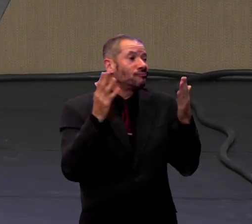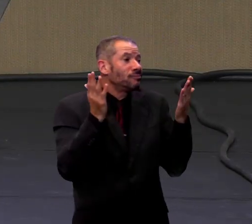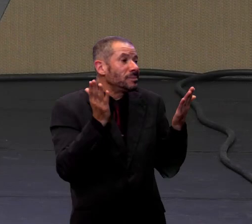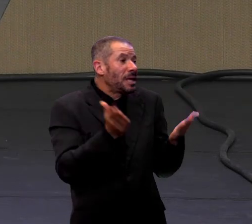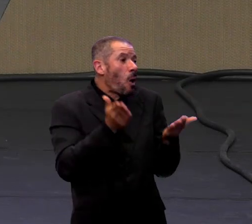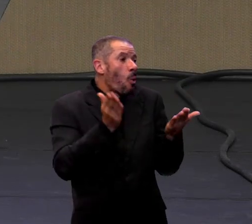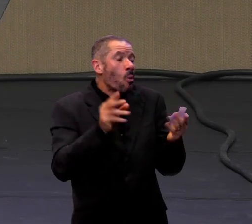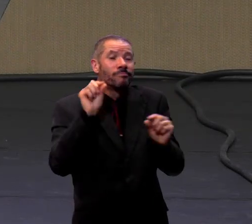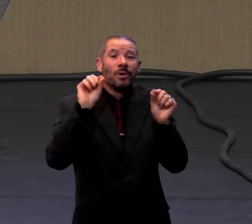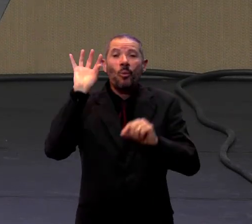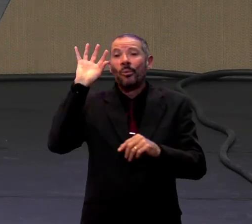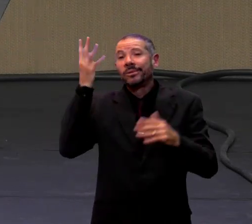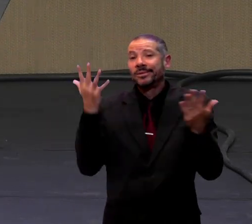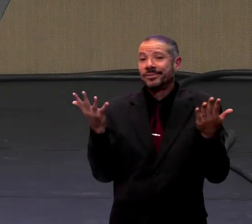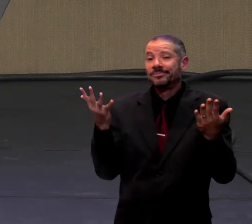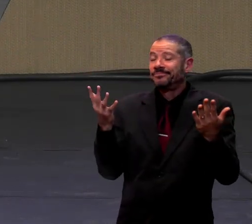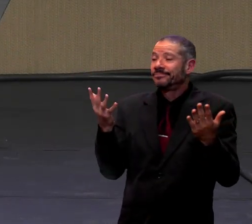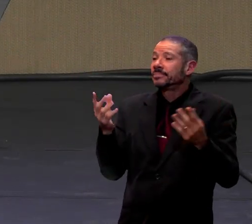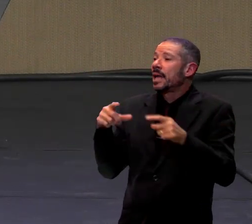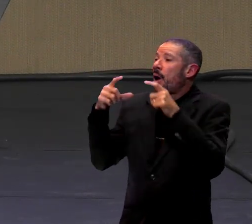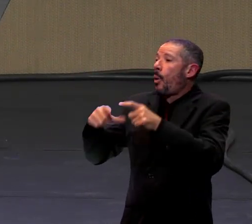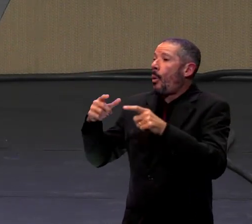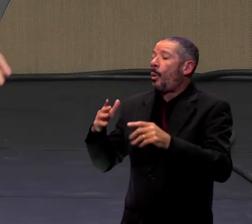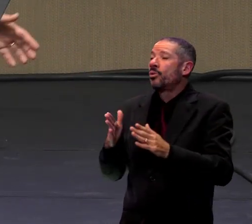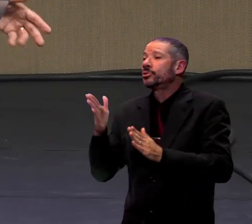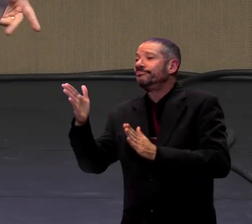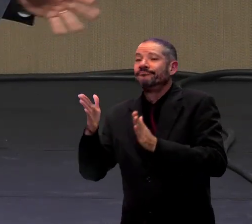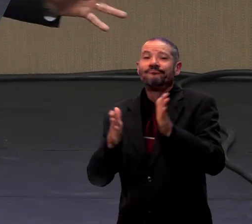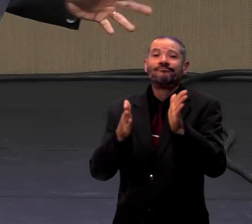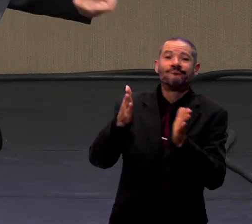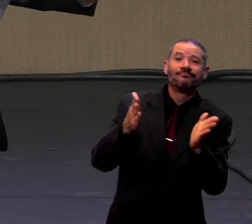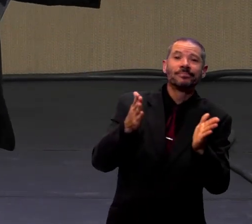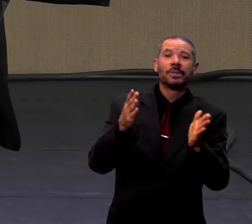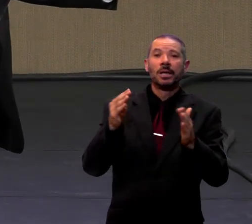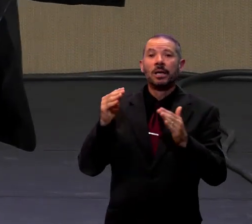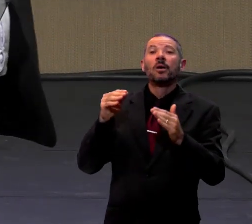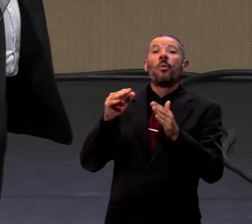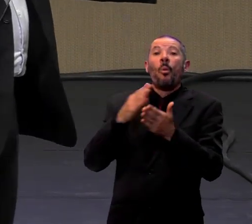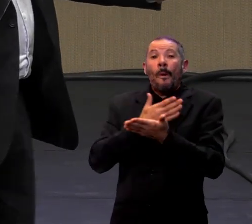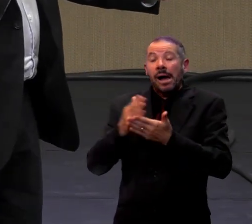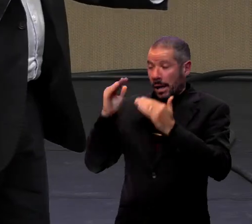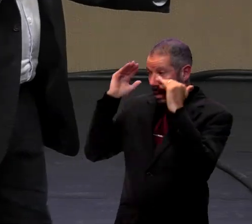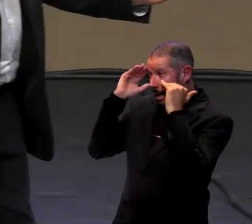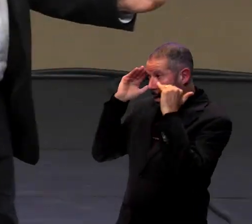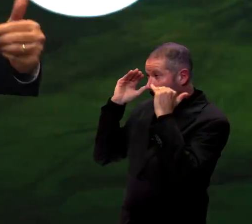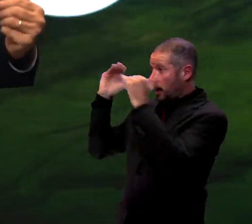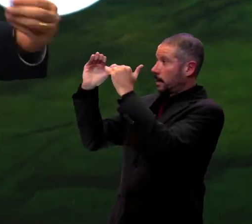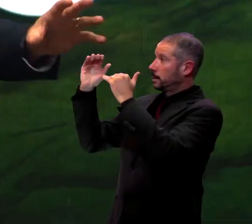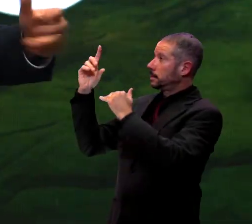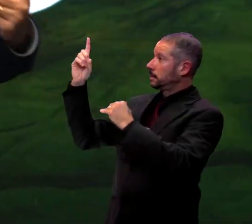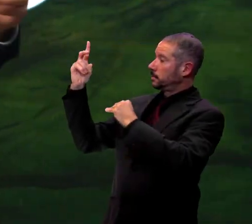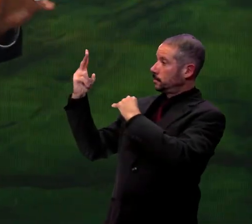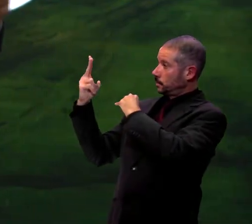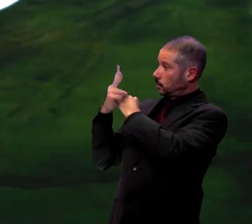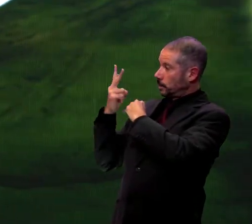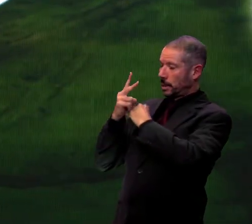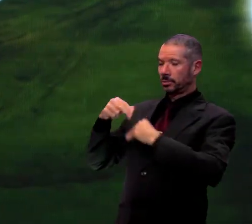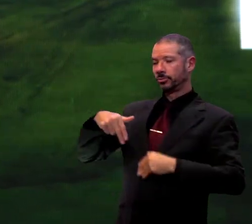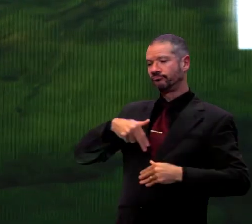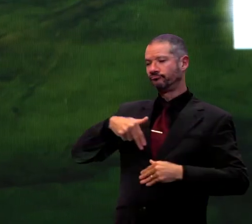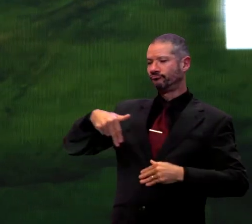que vai acontecer? Para onde nós vamos? E começamos a agradecer a Deus pelo cuidado dele e